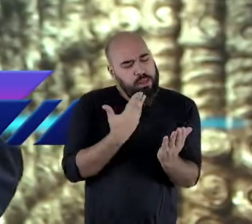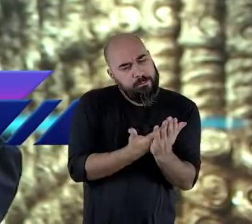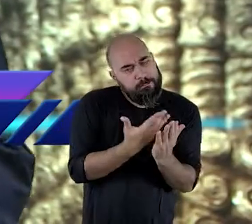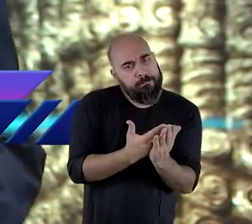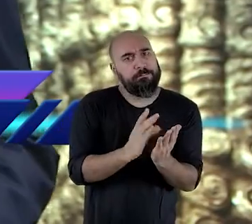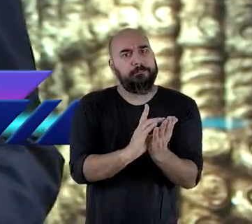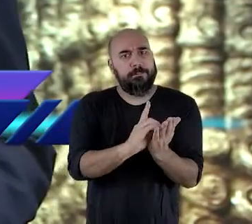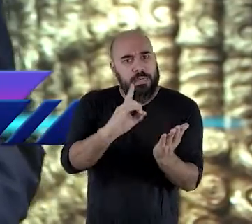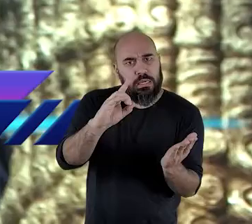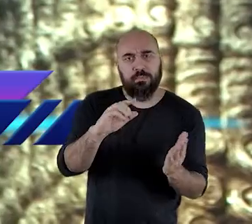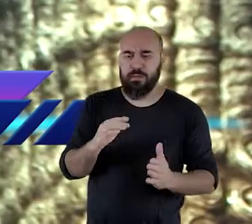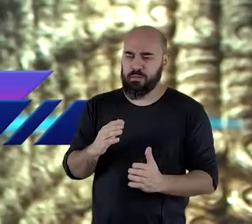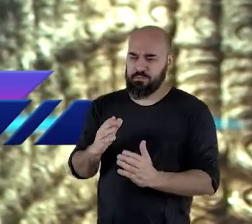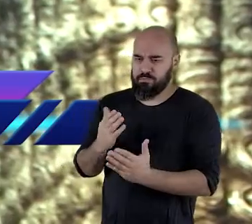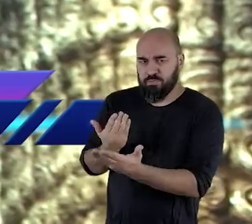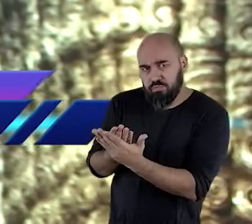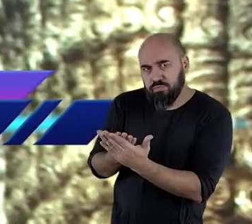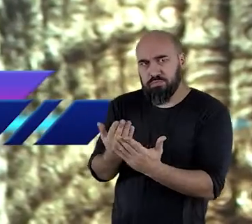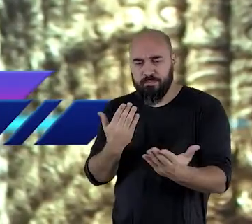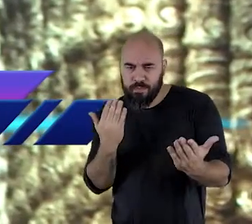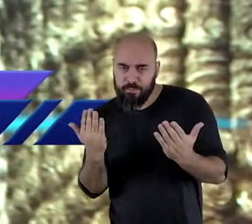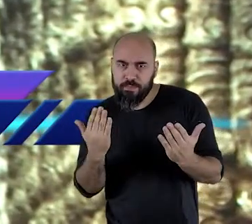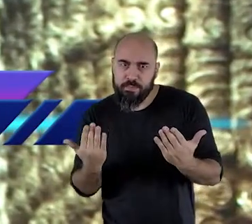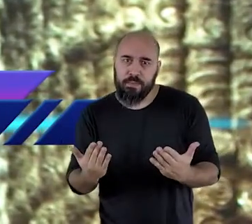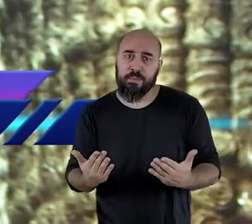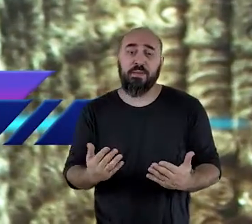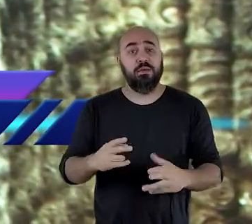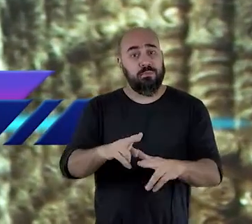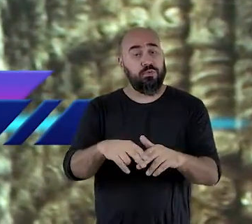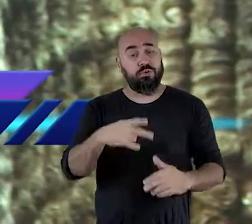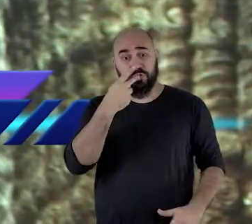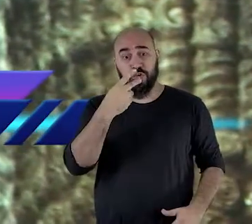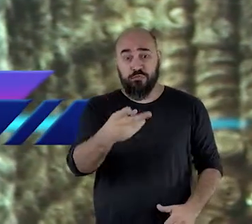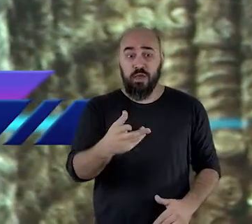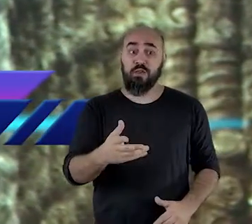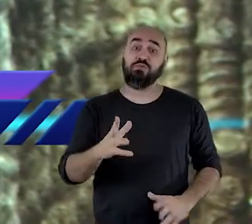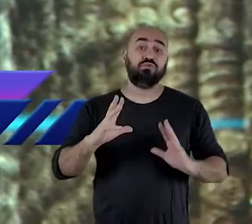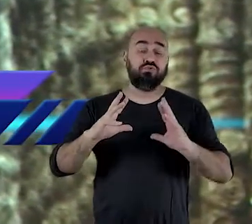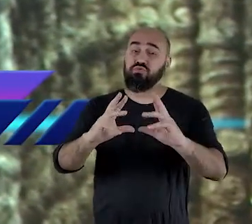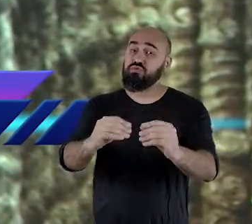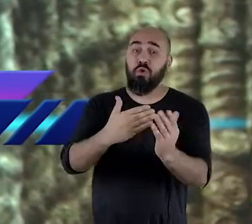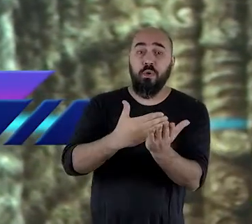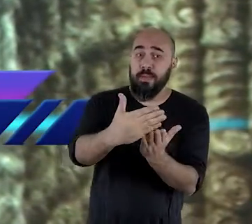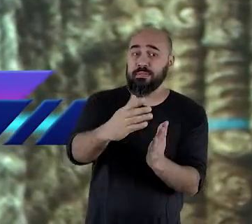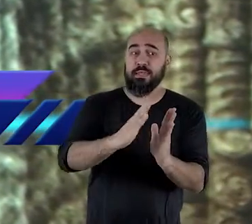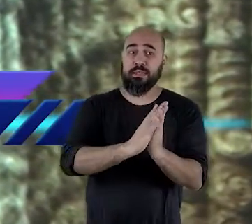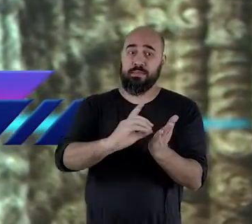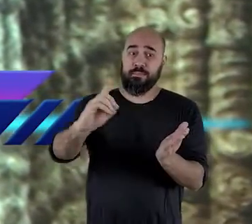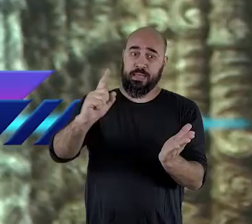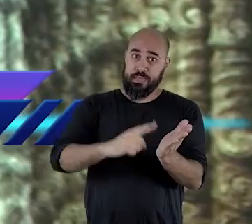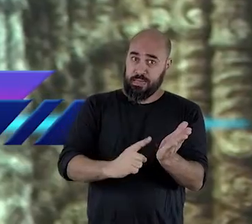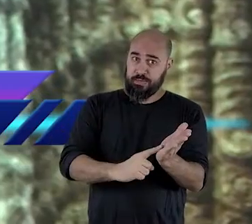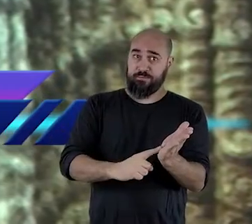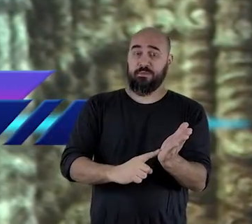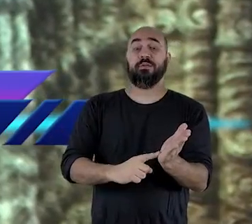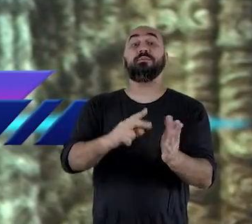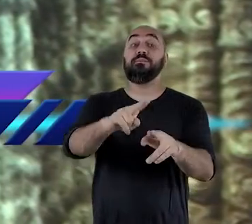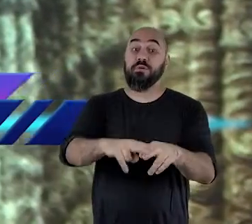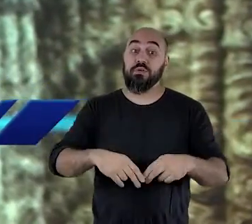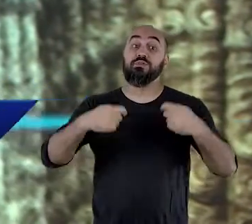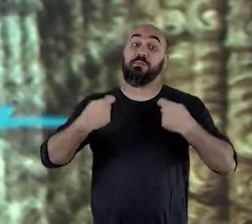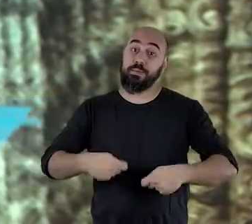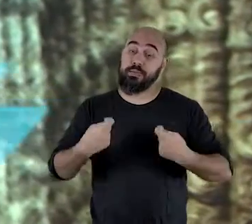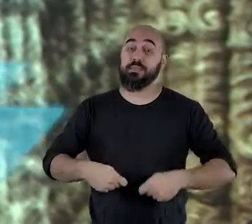dito aqui no programa A Arena do Futuro, tudo começa na palavra. E se tudo começa na palavra, vamos